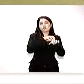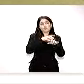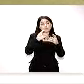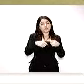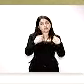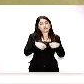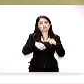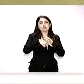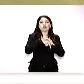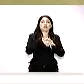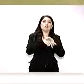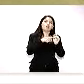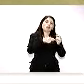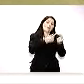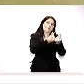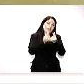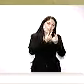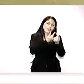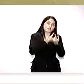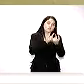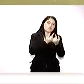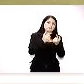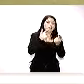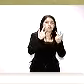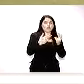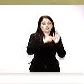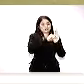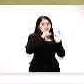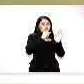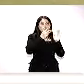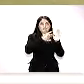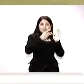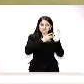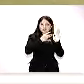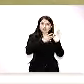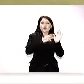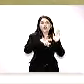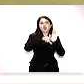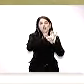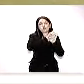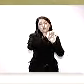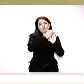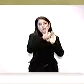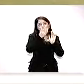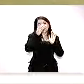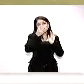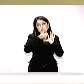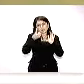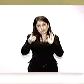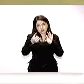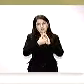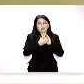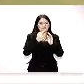justificativa robusca acerca dos preços conforme exige o inciso terceiro da artigo 26 da Lei 8666 vejam